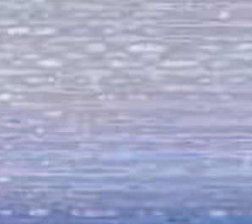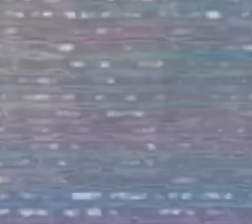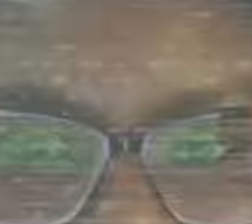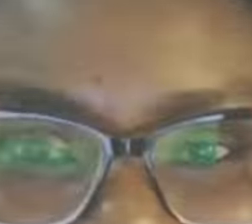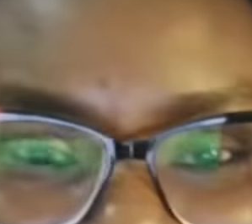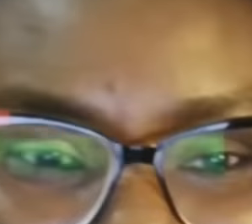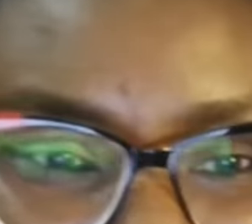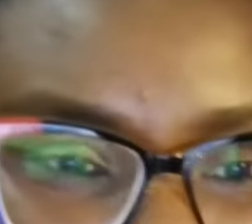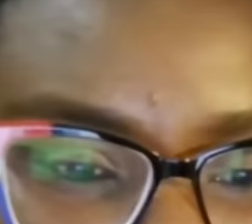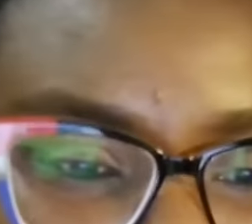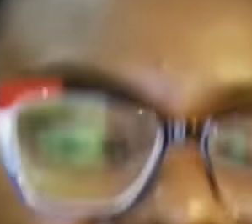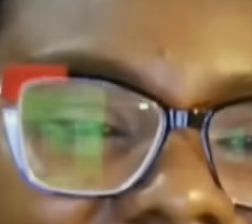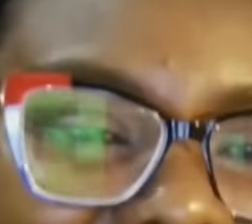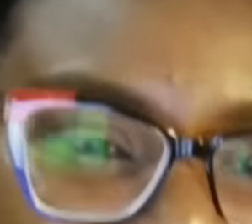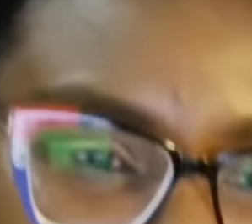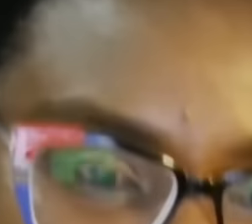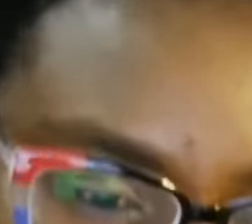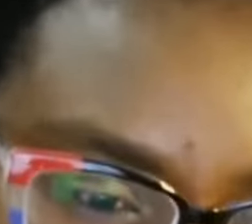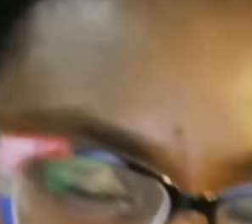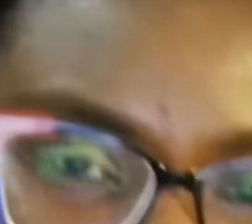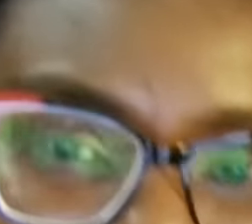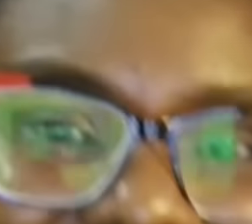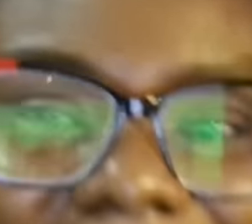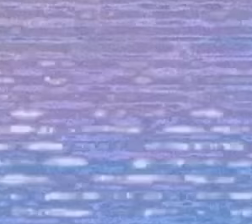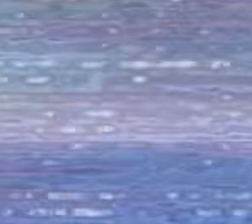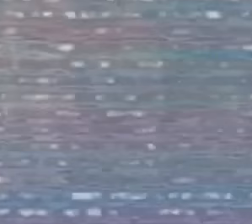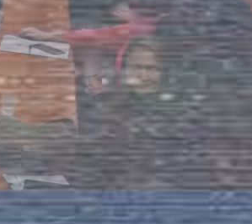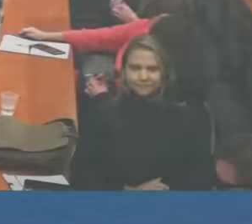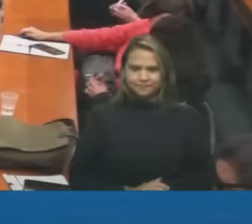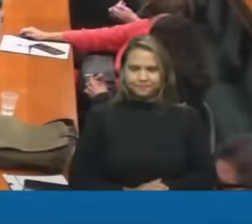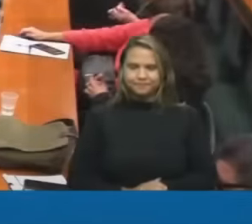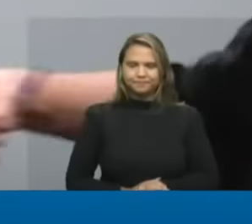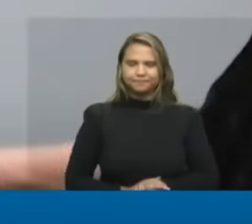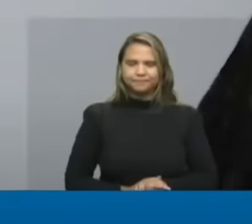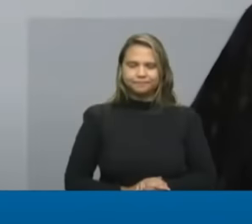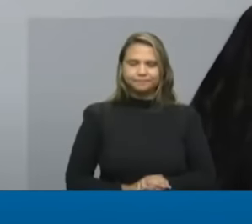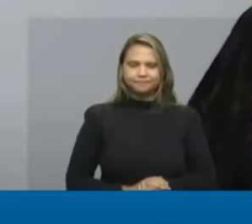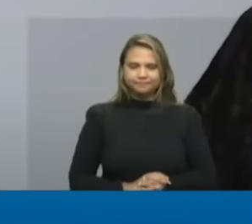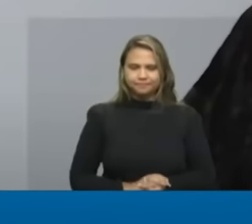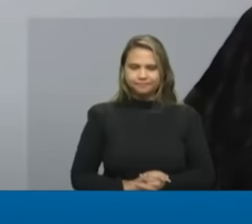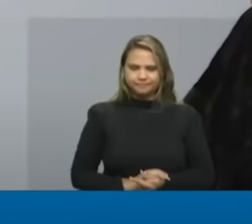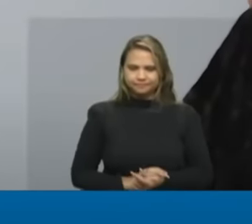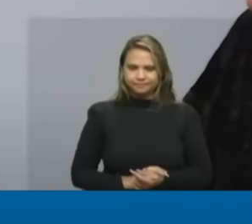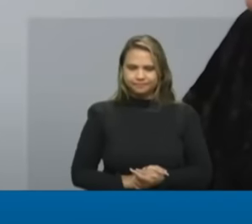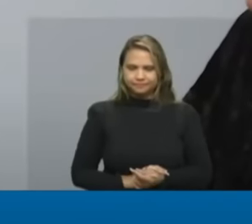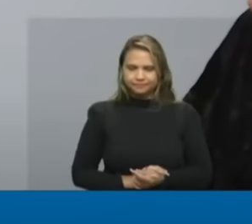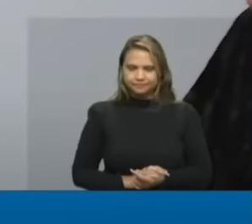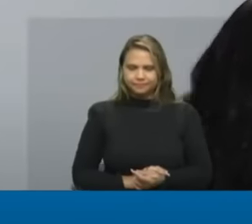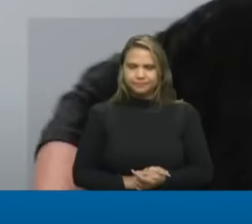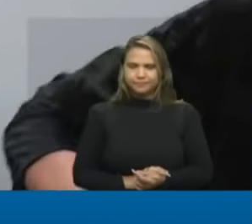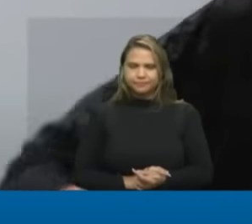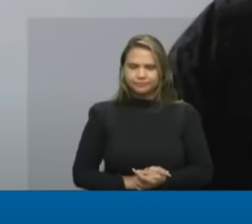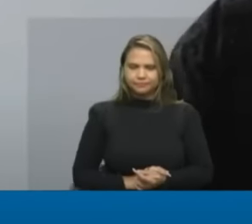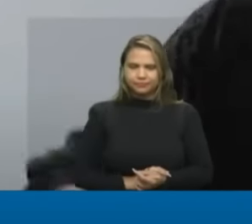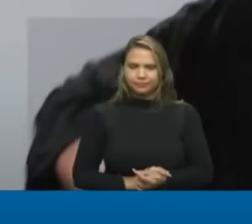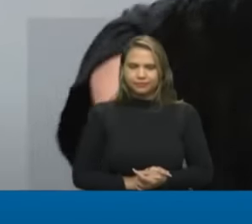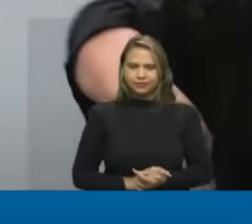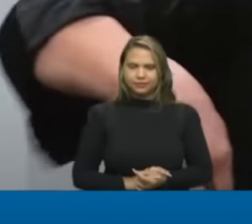exausta. Mas, de qualquer maneira, o deputado Duarte Júnior, que aqui estava,